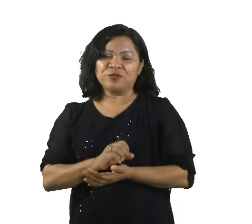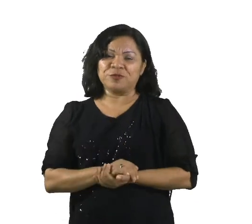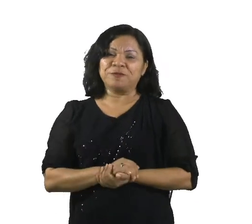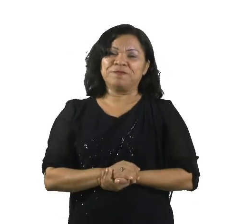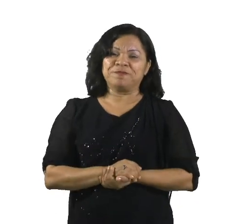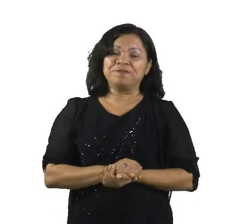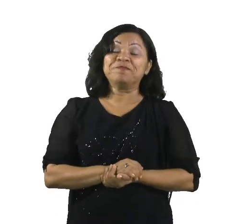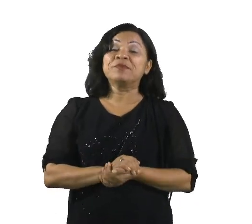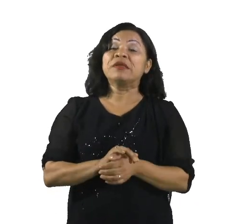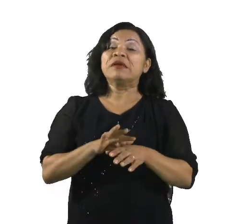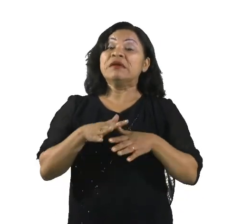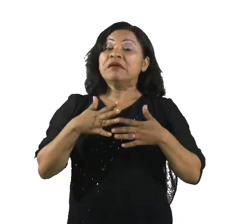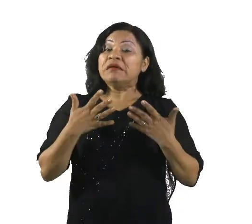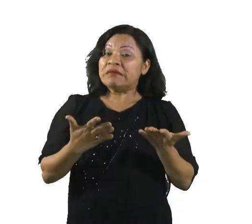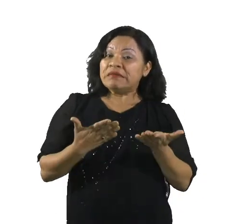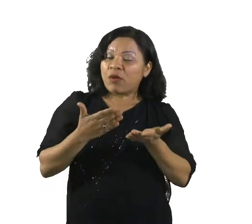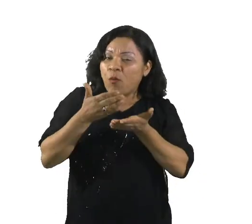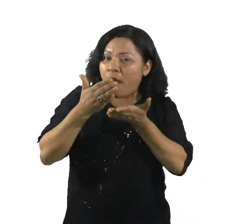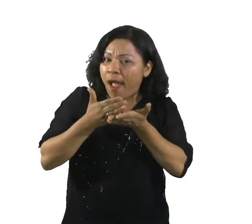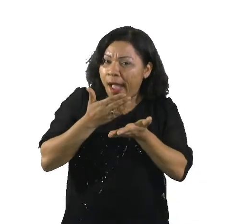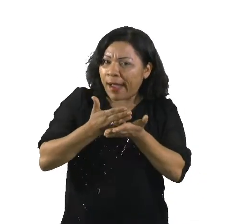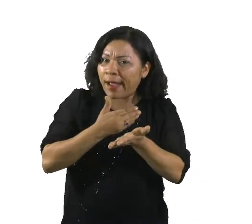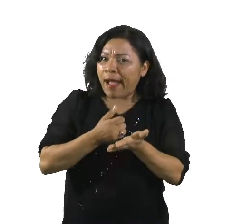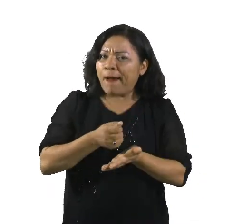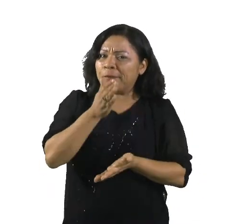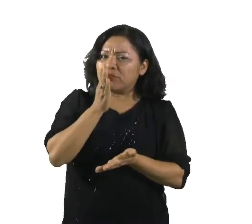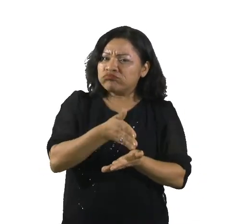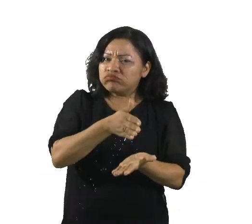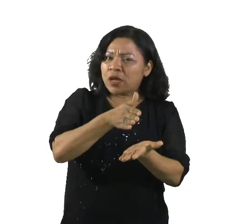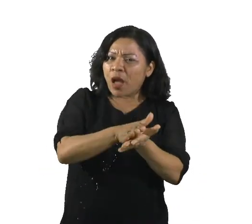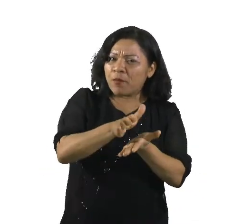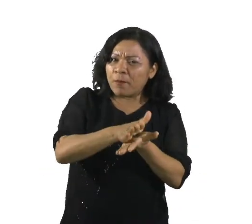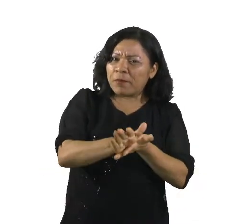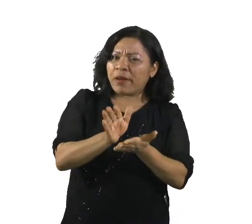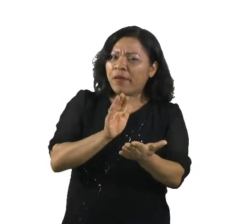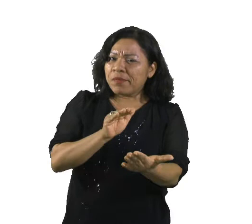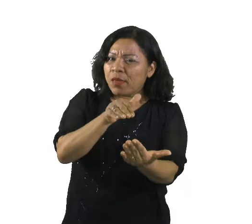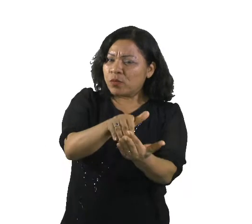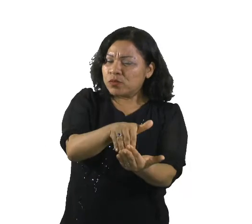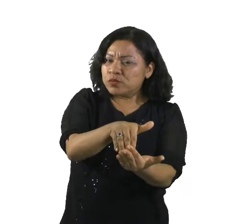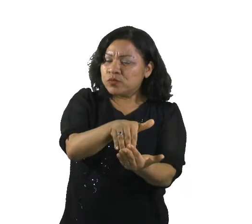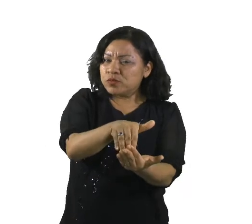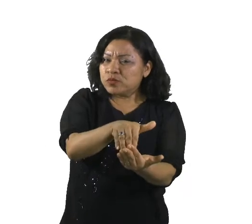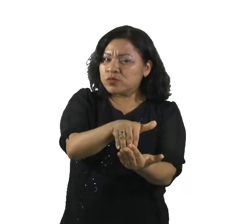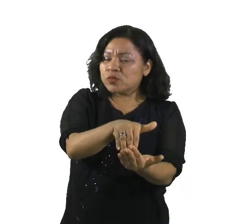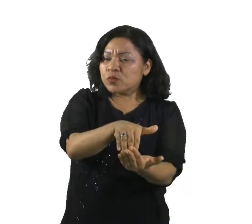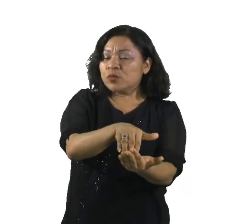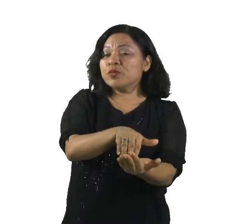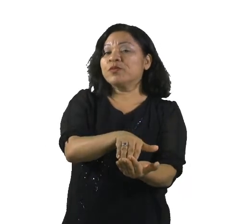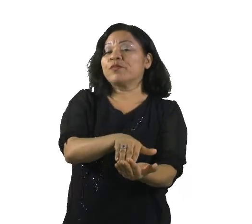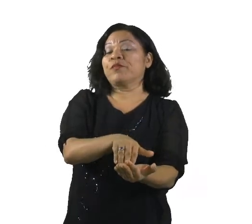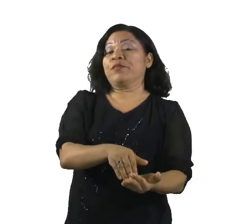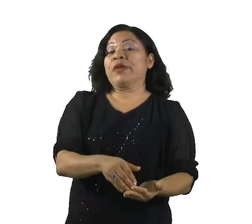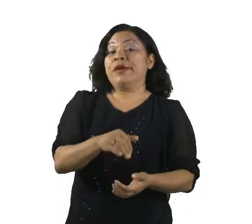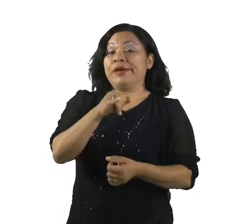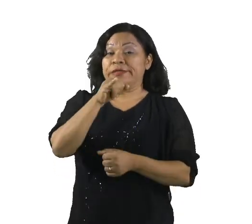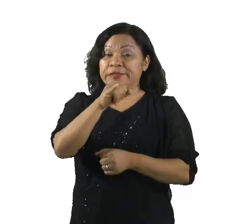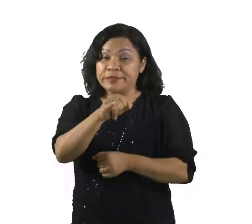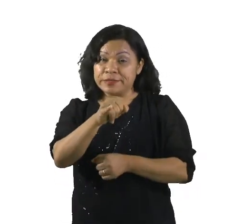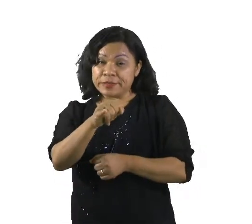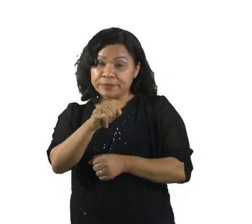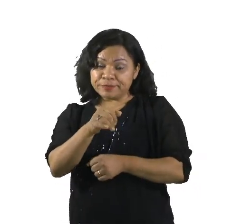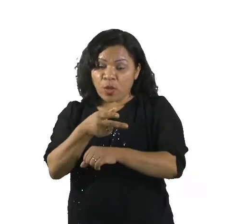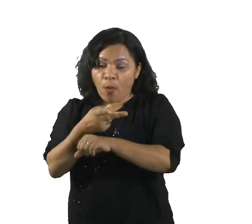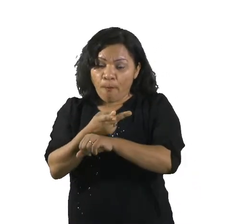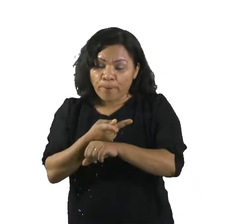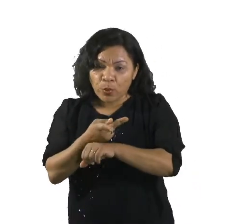das primeiras capas que foi publicada. Se vocês colocarem lá no e-book para ler,